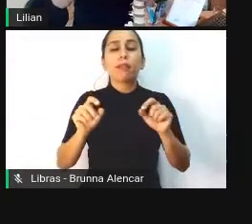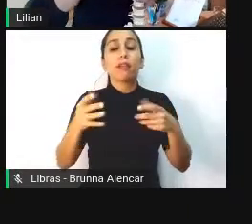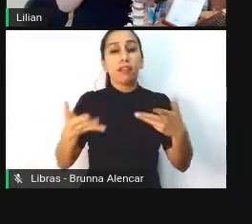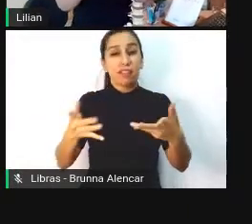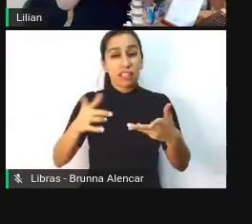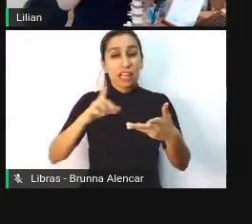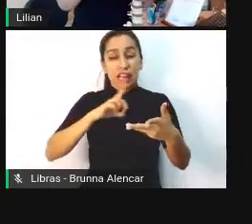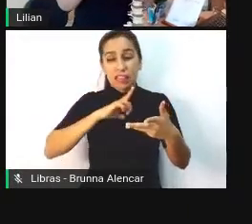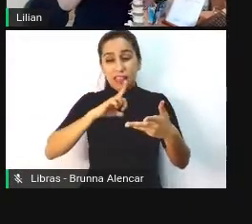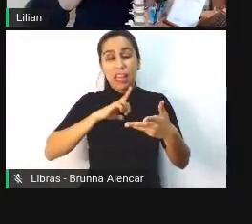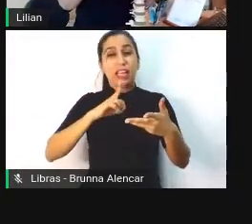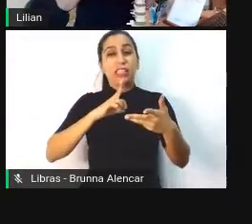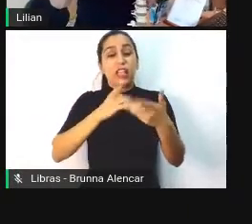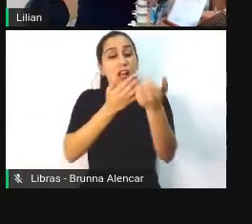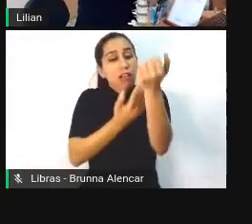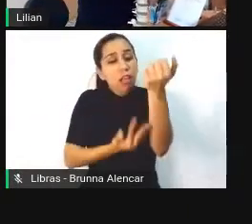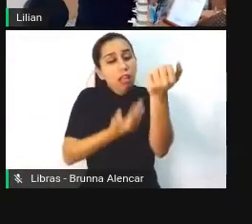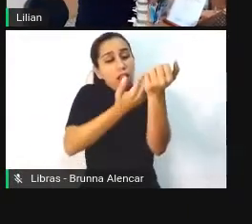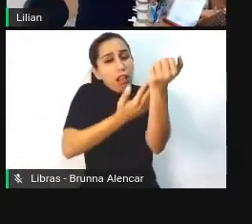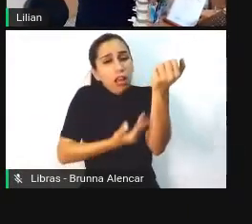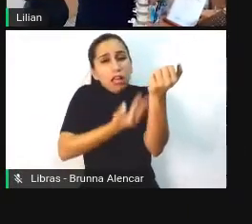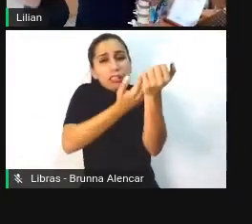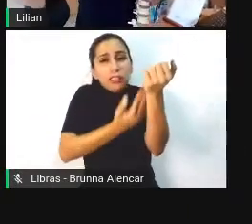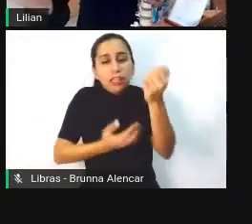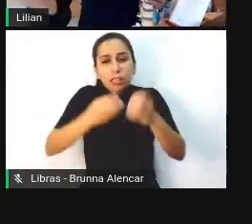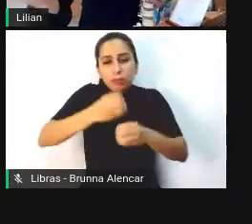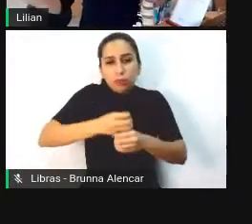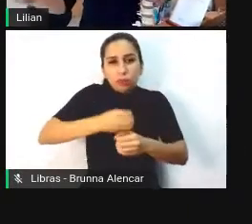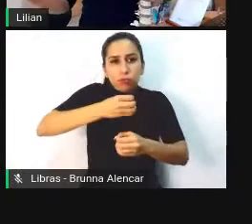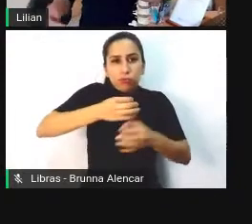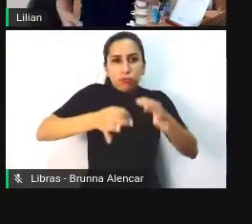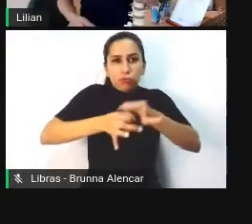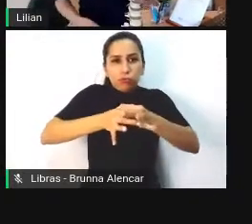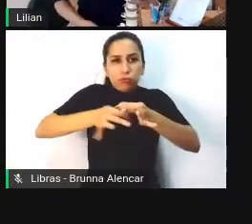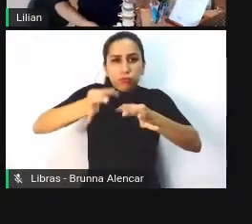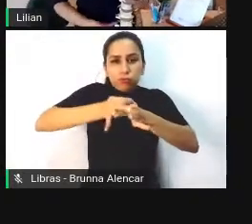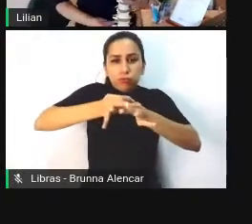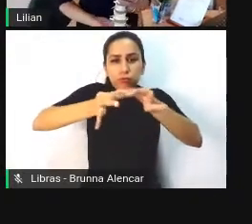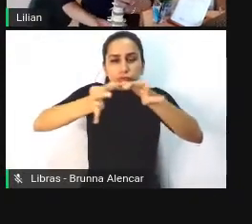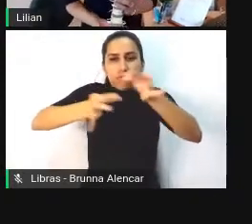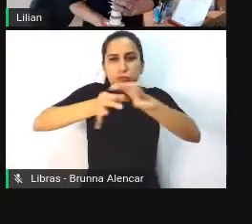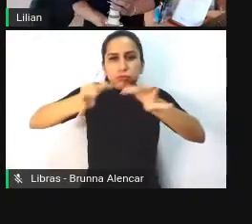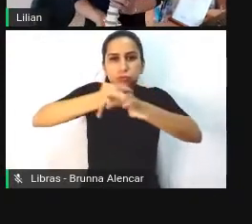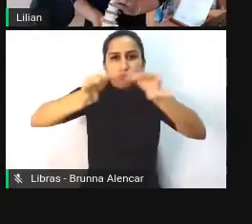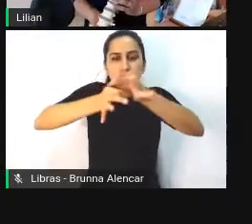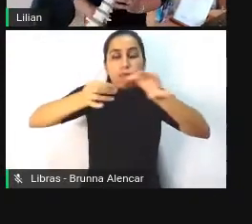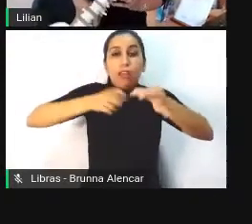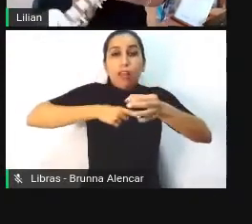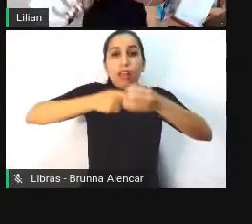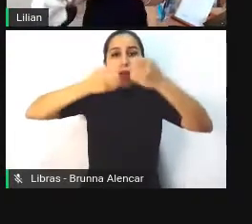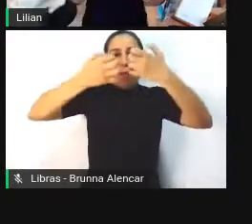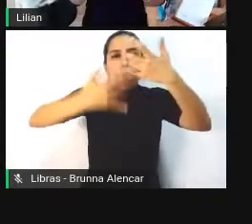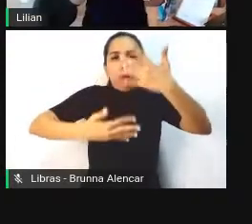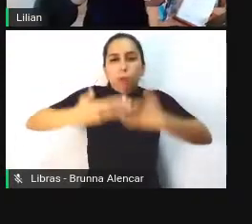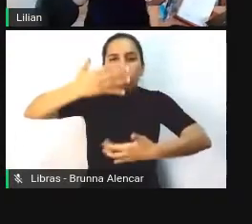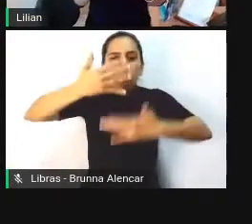disco, menos eles são nutridos, mais eles vão envelhecer precocemente. Quando eu estou na postura deitada,